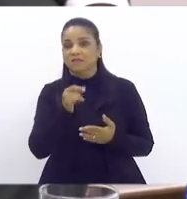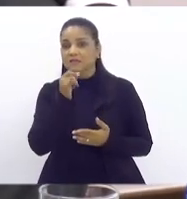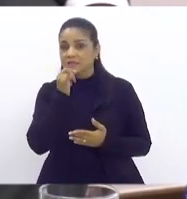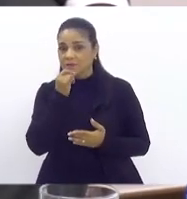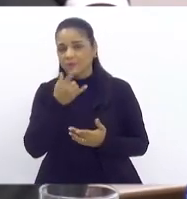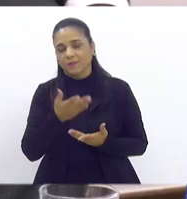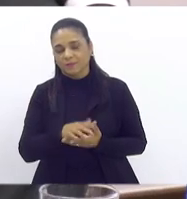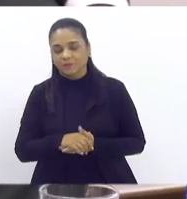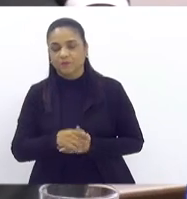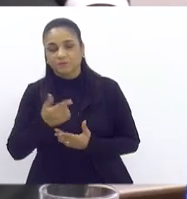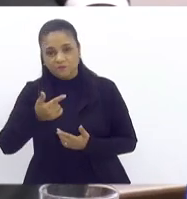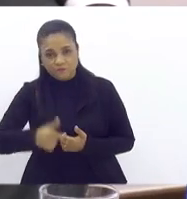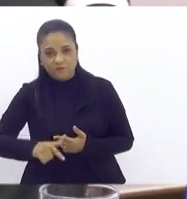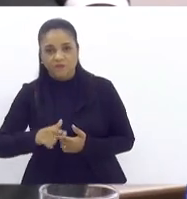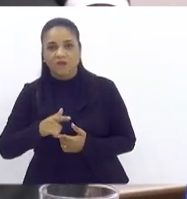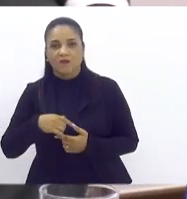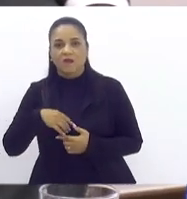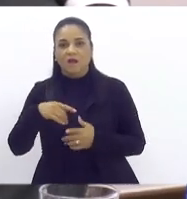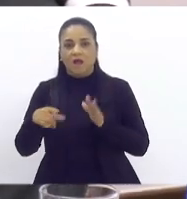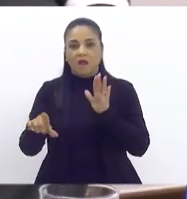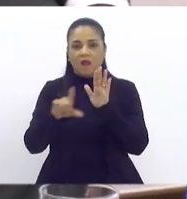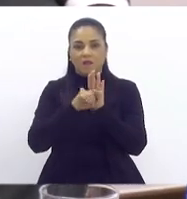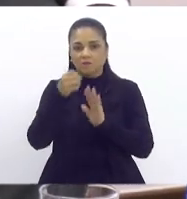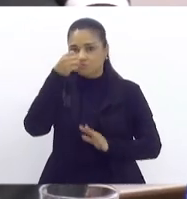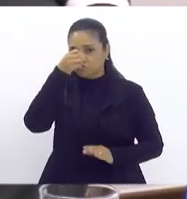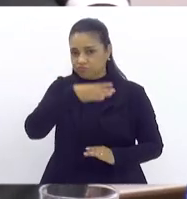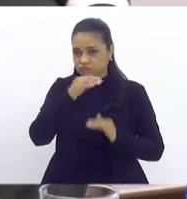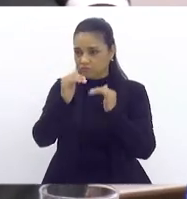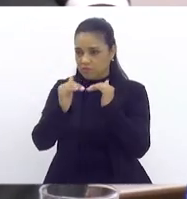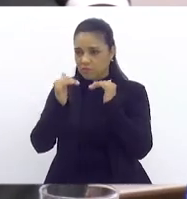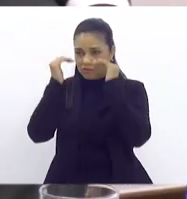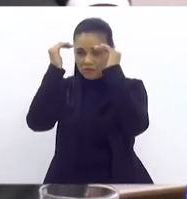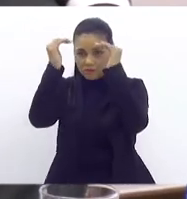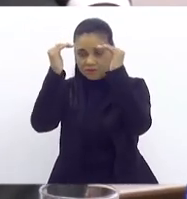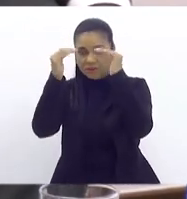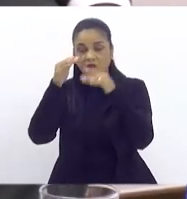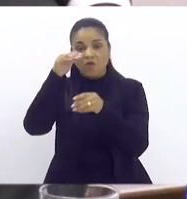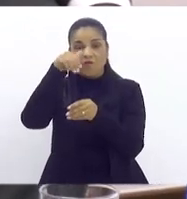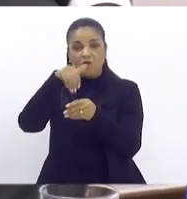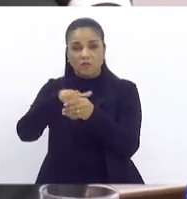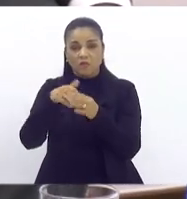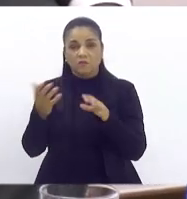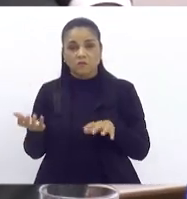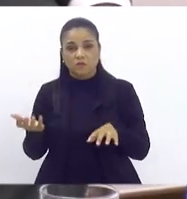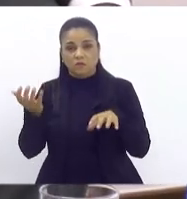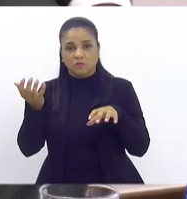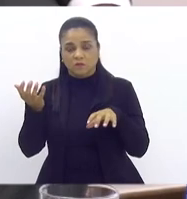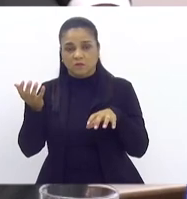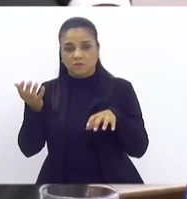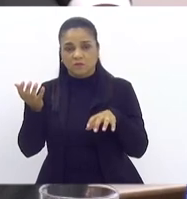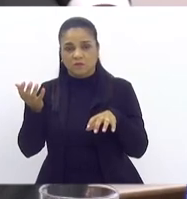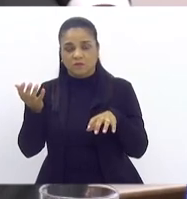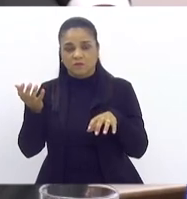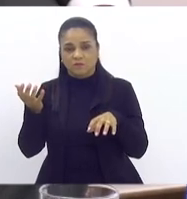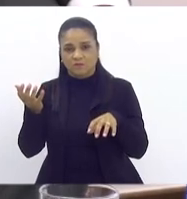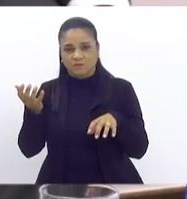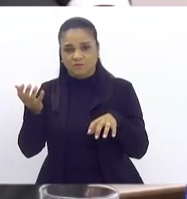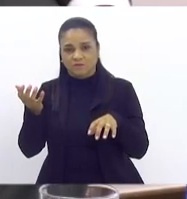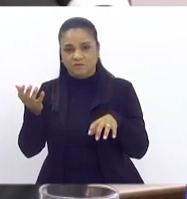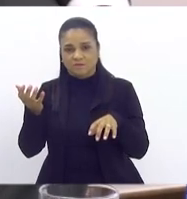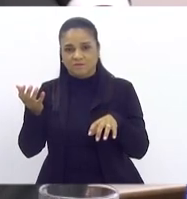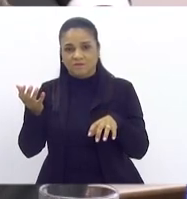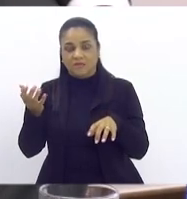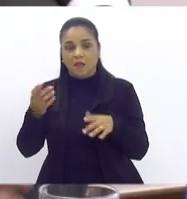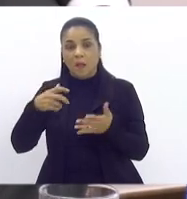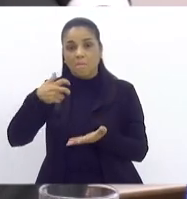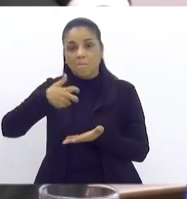a a lei de abuso de autoridade votada pelo congresso nacional ela puniu a condução coercitiva